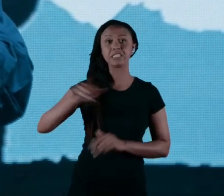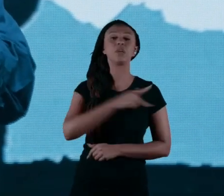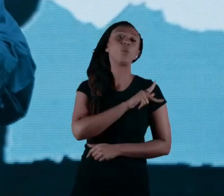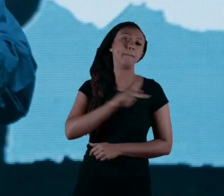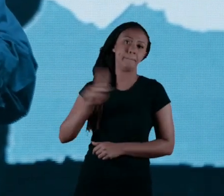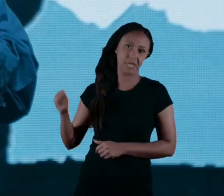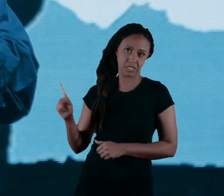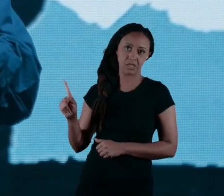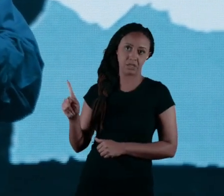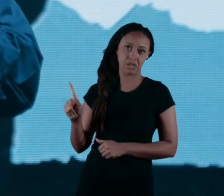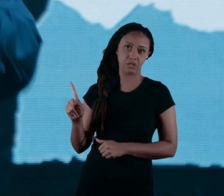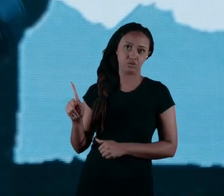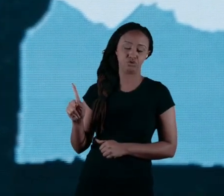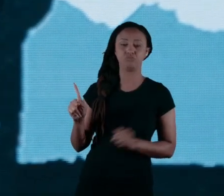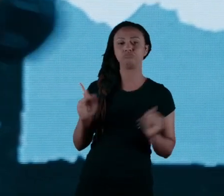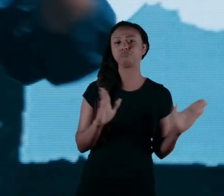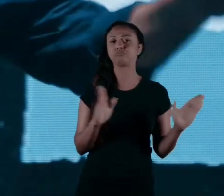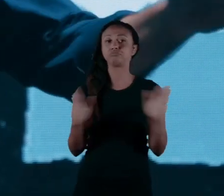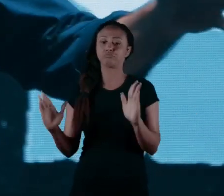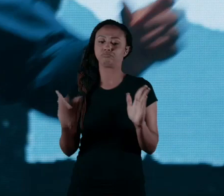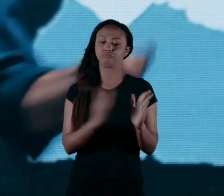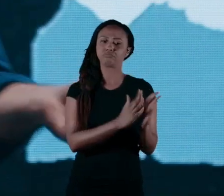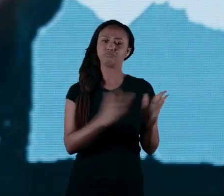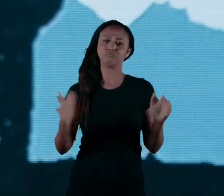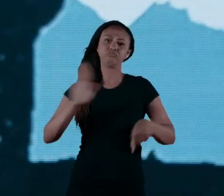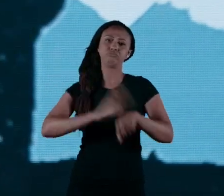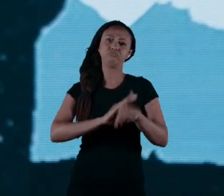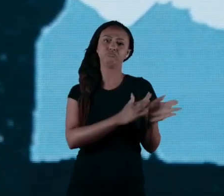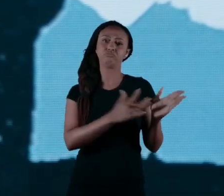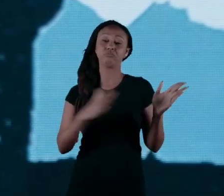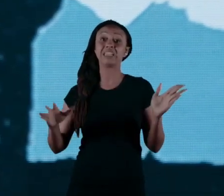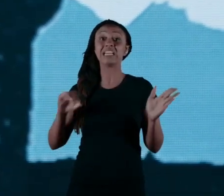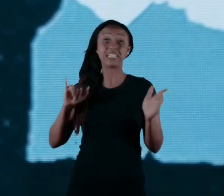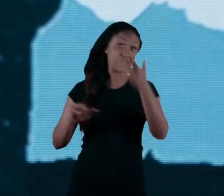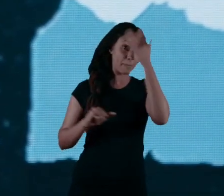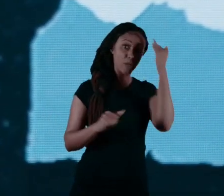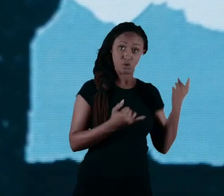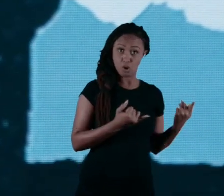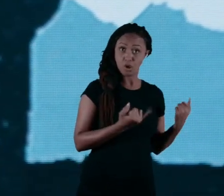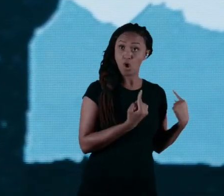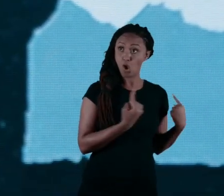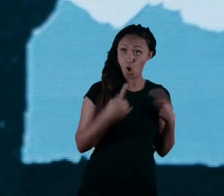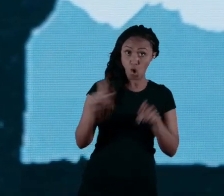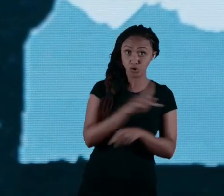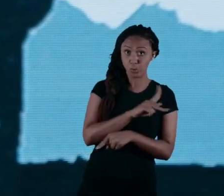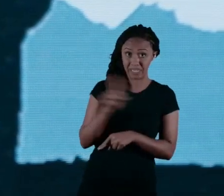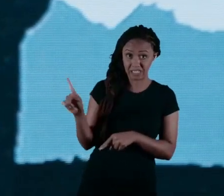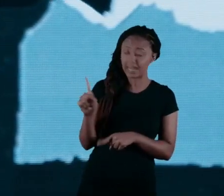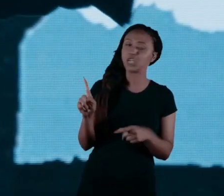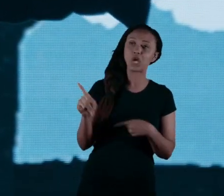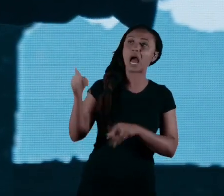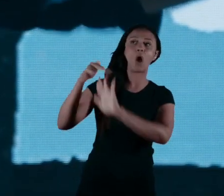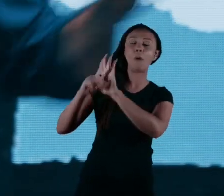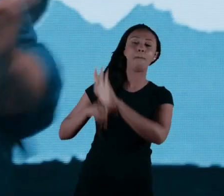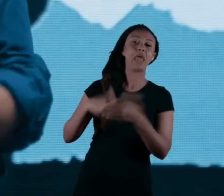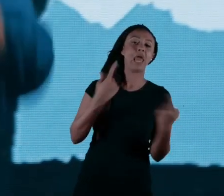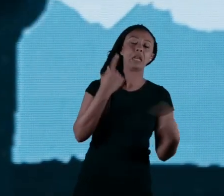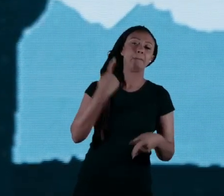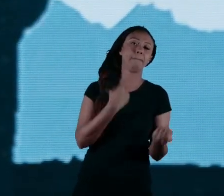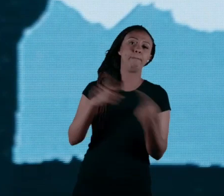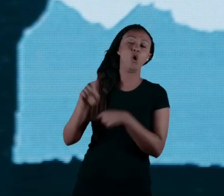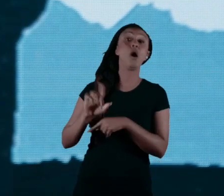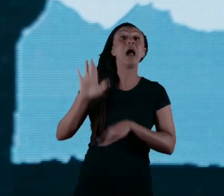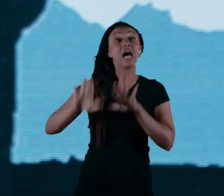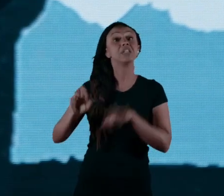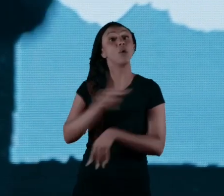é um, aqueles que são oposição ao presidente votam contra o projeto. Aí muda o presidente, o